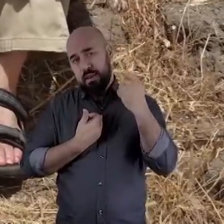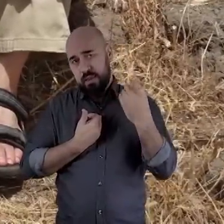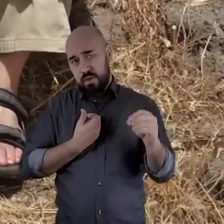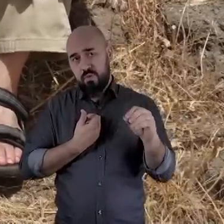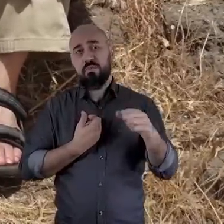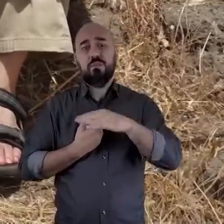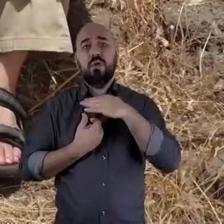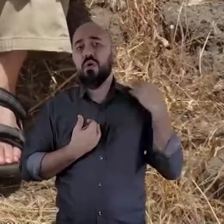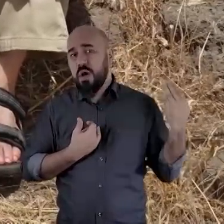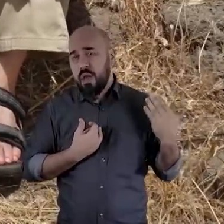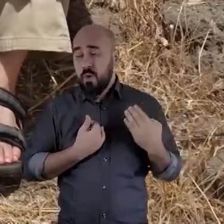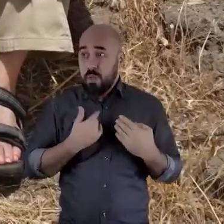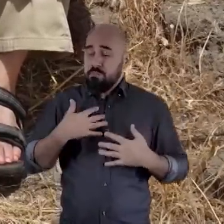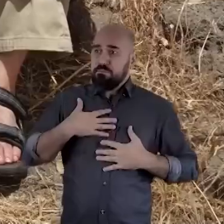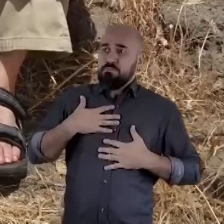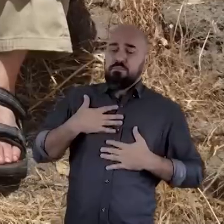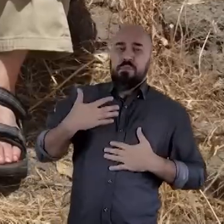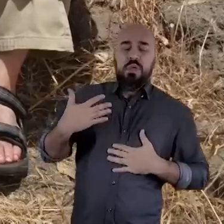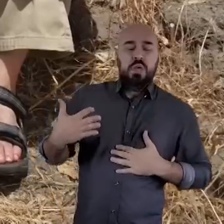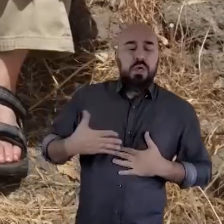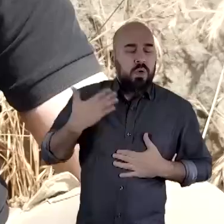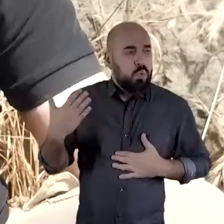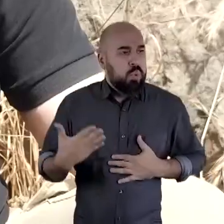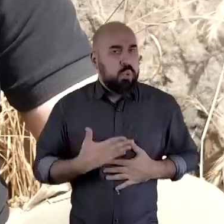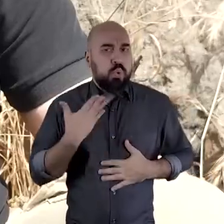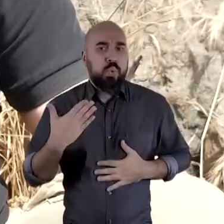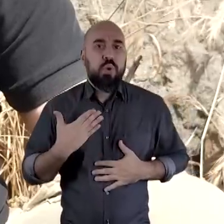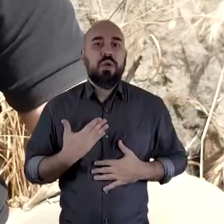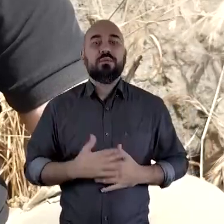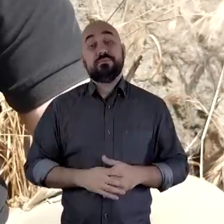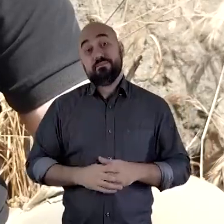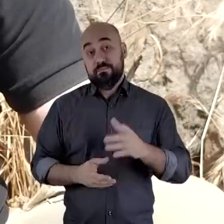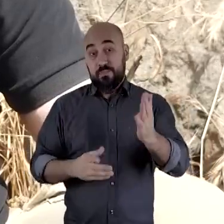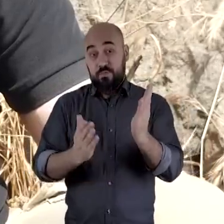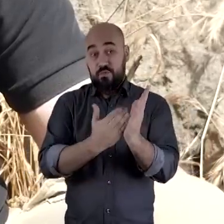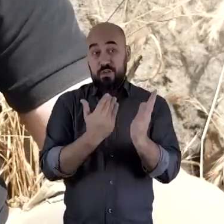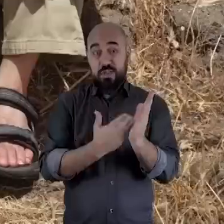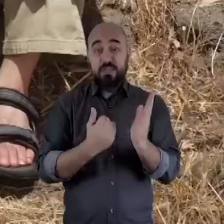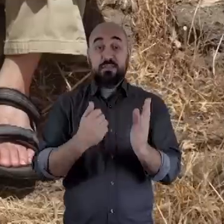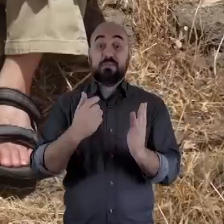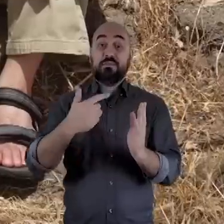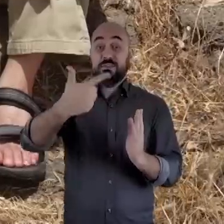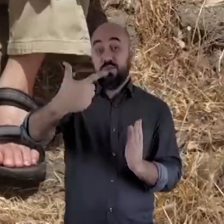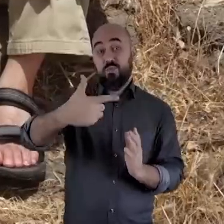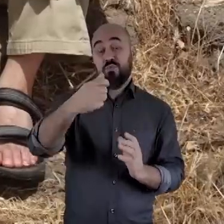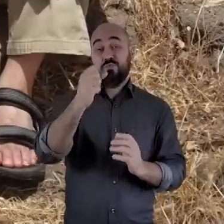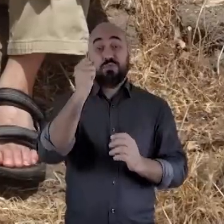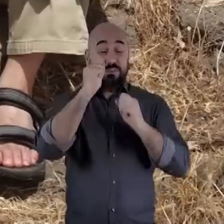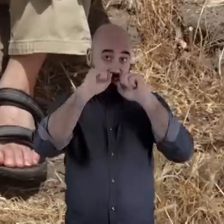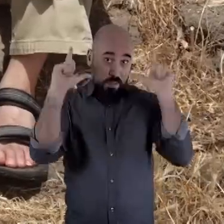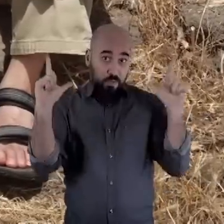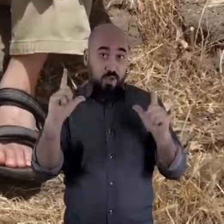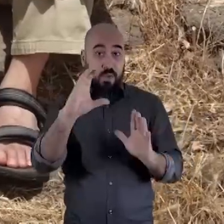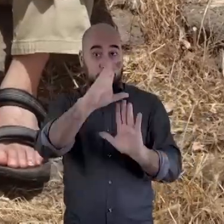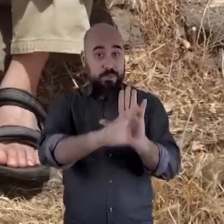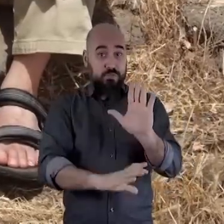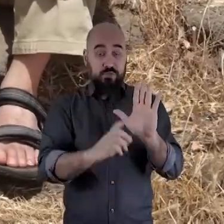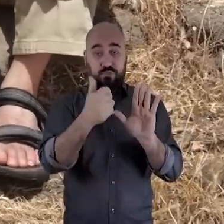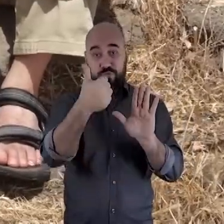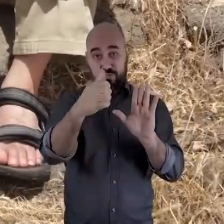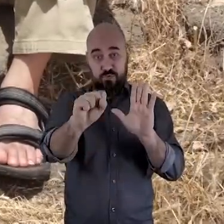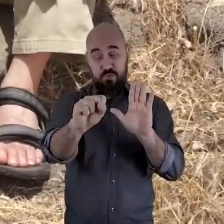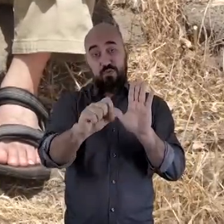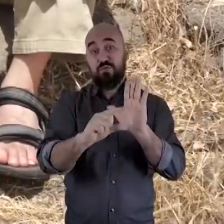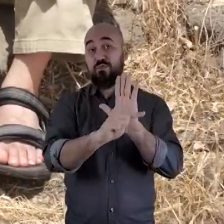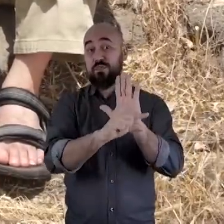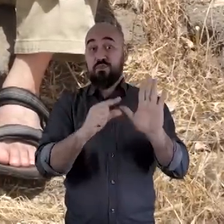2 portões da cidade. Eu vou ler essa passagem para você em casa. Ela está aqui no livro de 2 Samuel, capítulo 18,